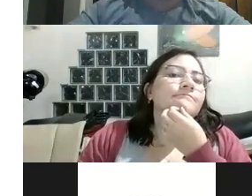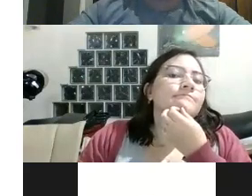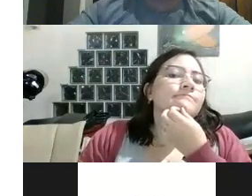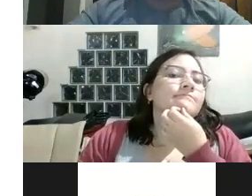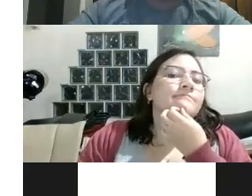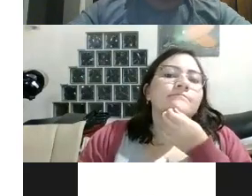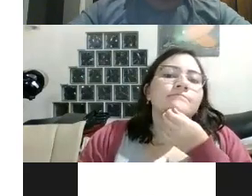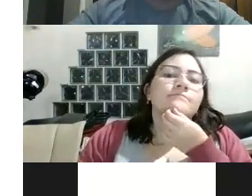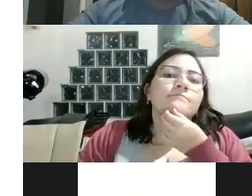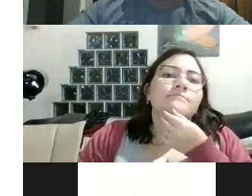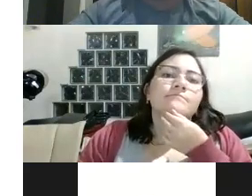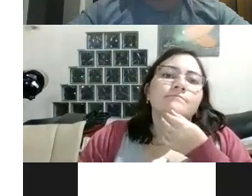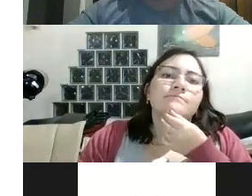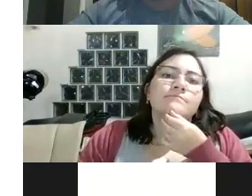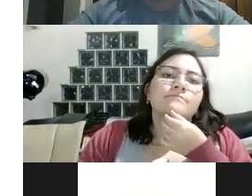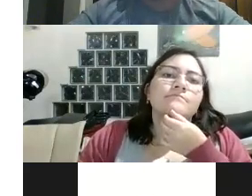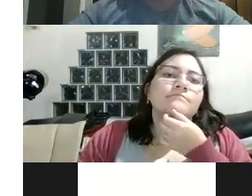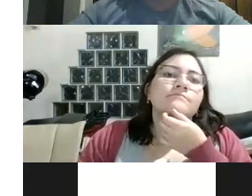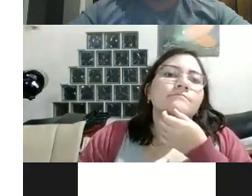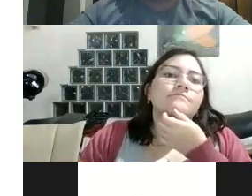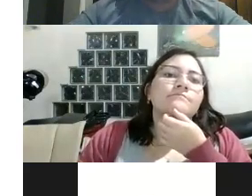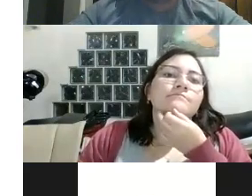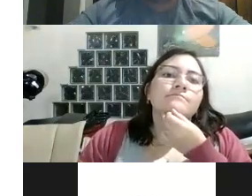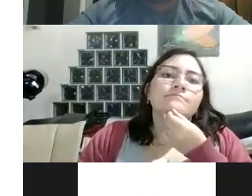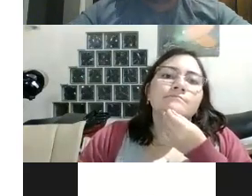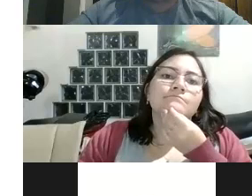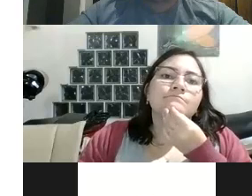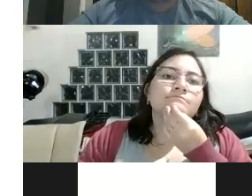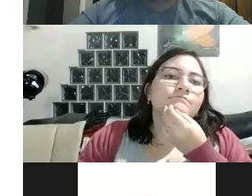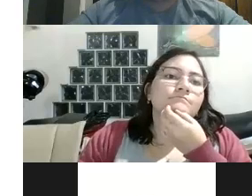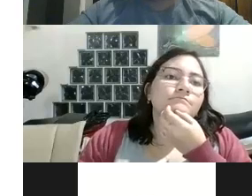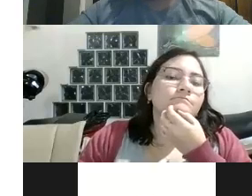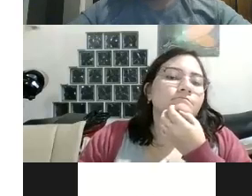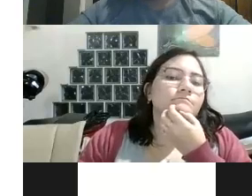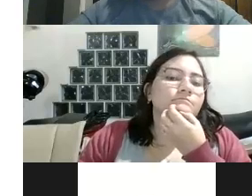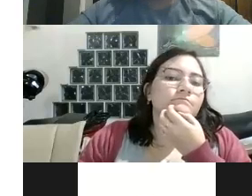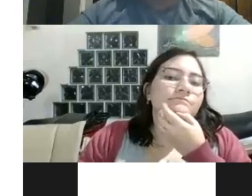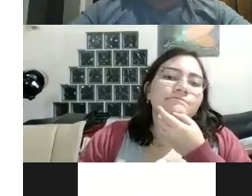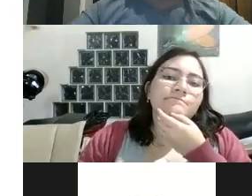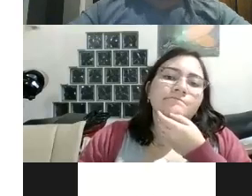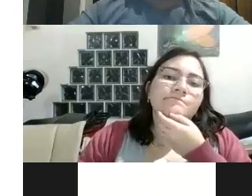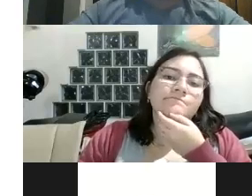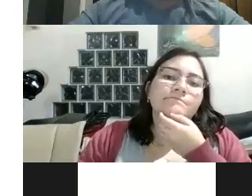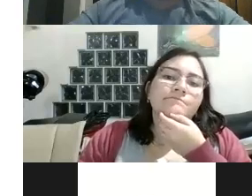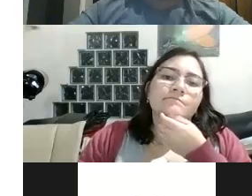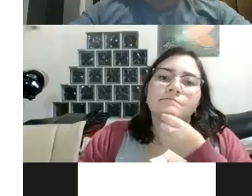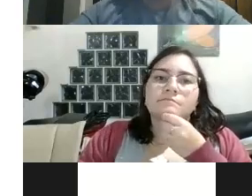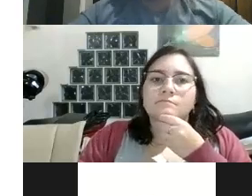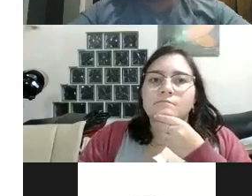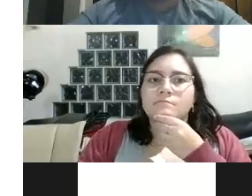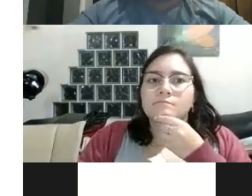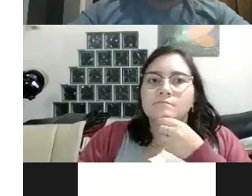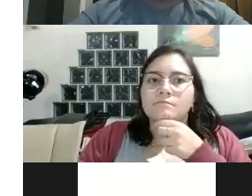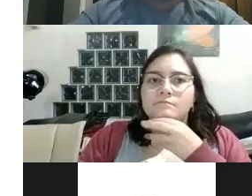anos. Gente, em hidrologia, 10 anos é um piscar de olhos. O planeta, vamos